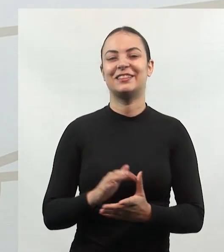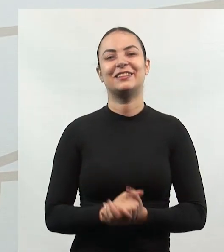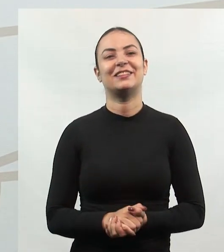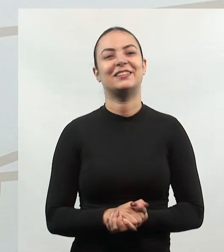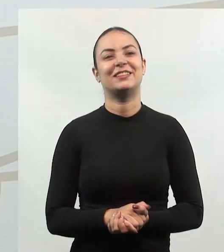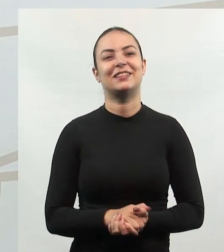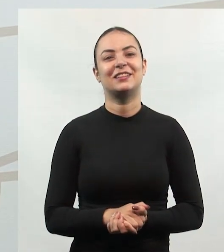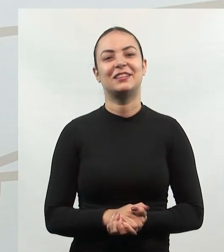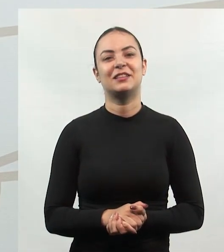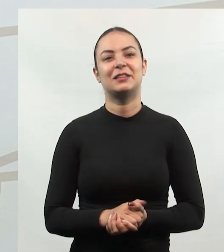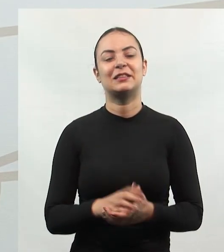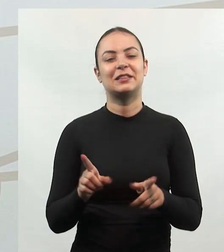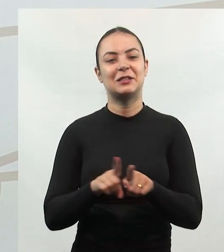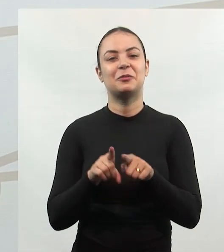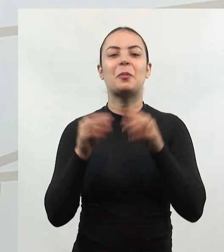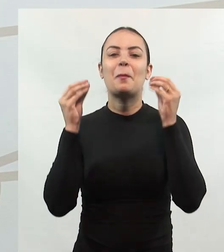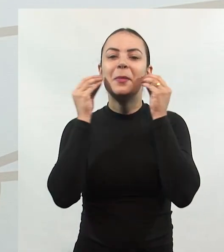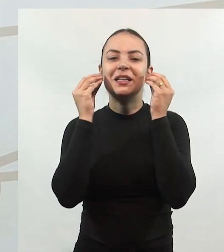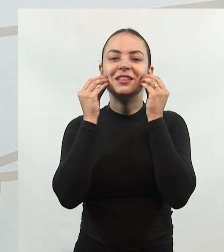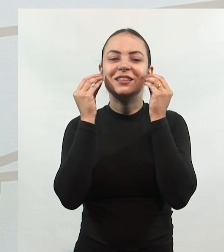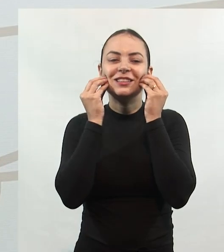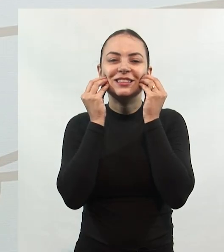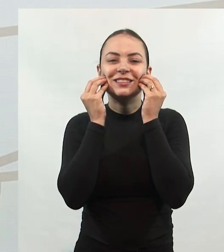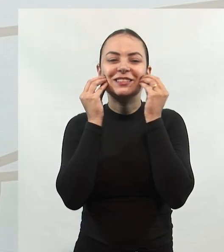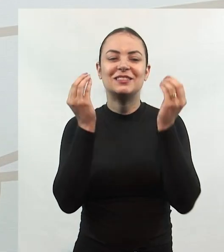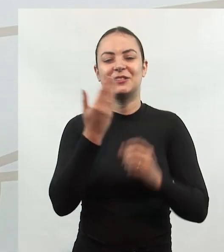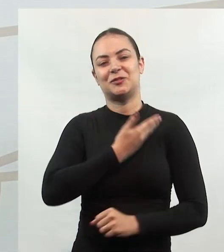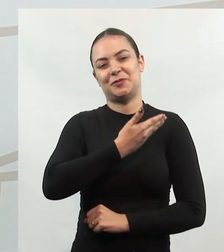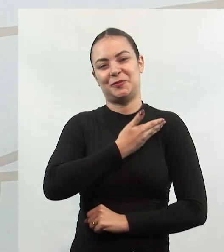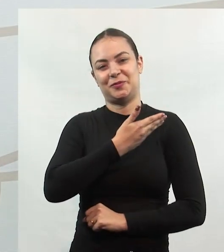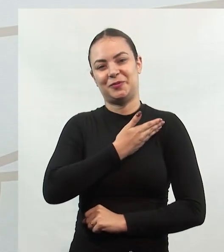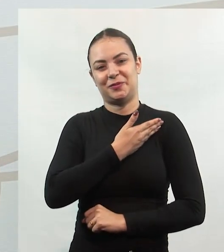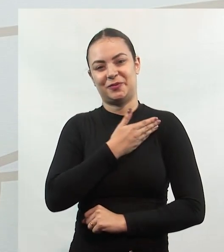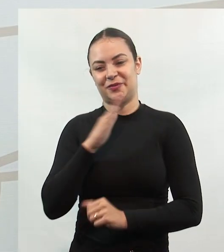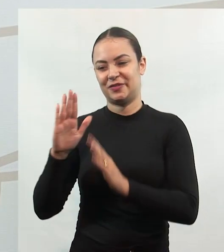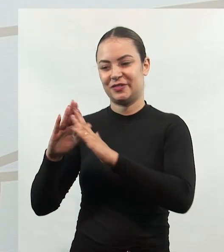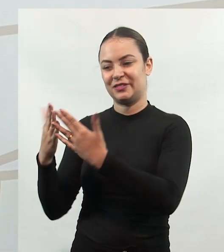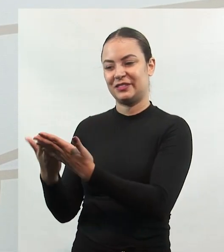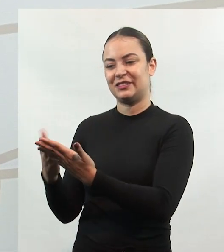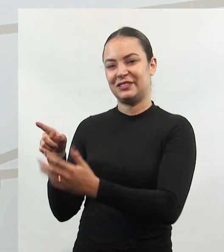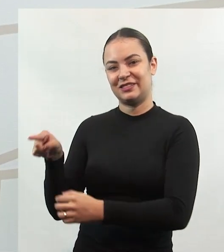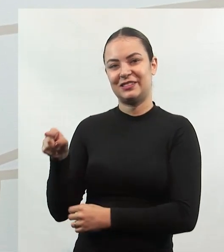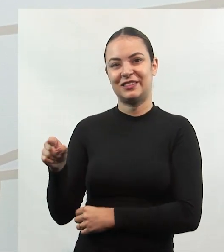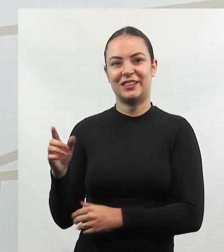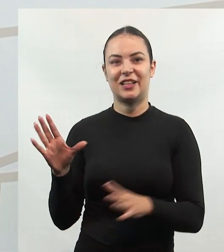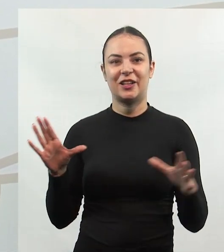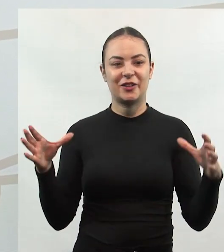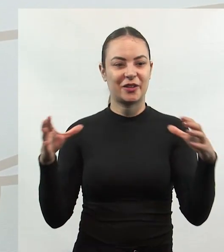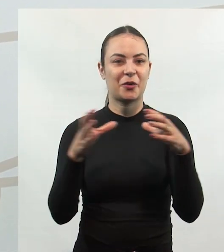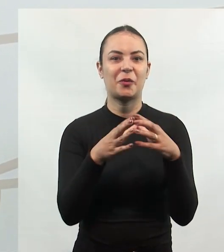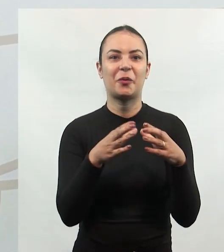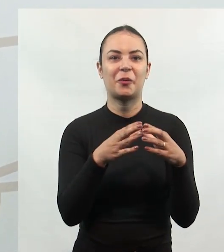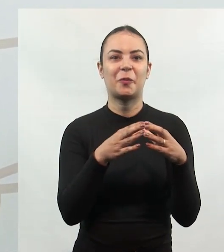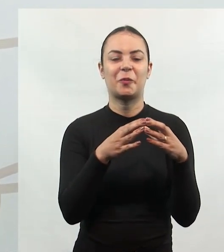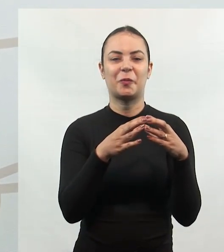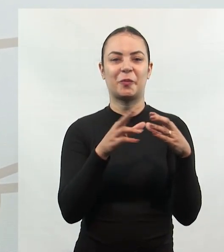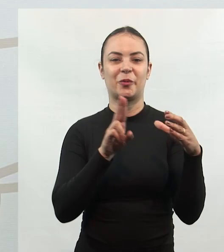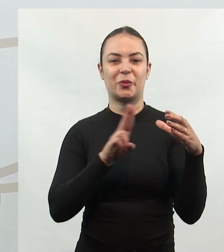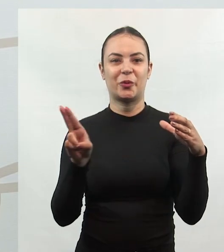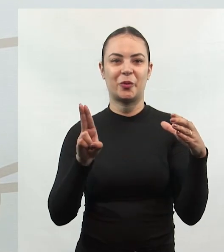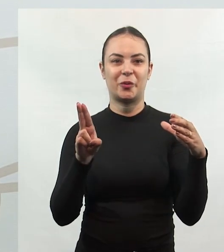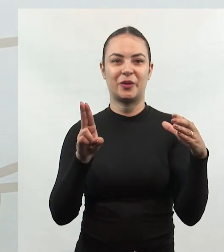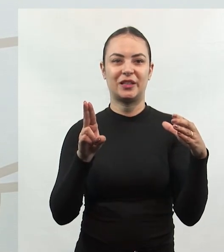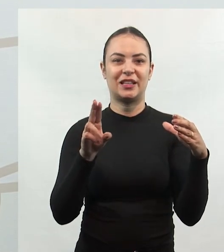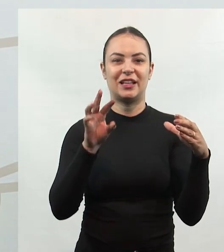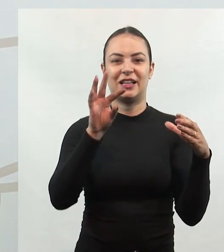vocês vão entrevistar ele, né? Fiquei feliz com a notícia. E mandar um beijão para as minhas amigas do Carmela, né? Hoje a gente tem um grupo que a